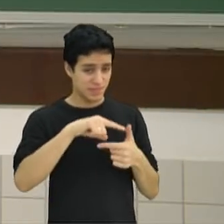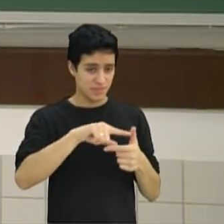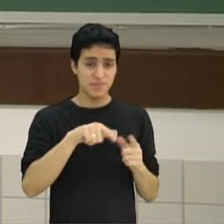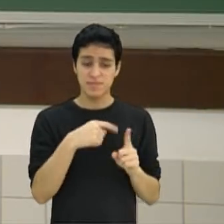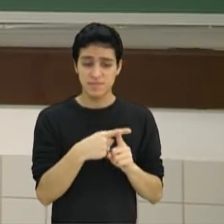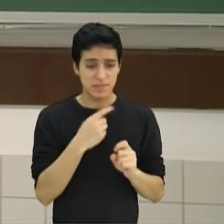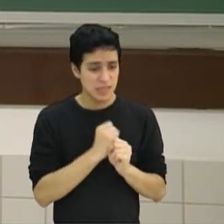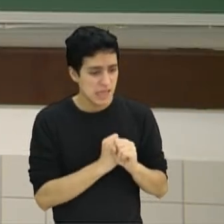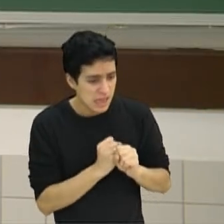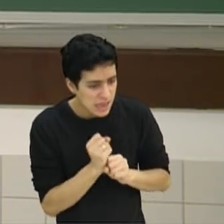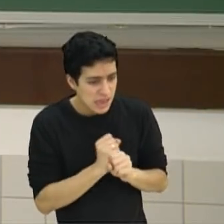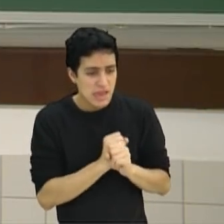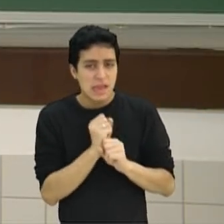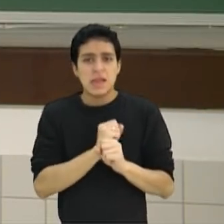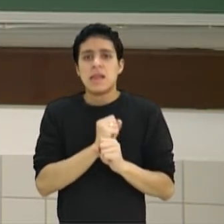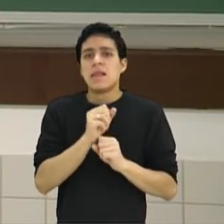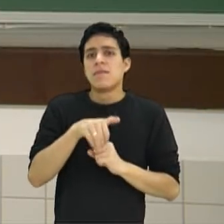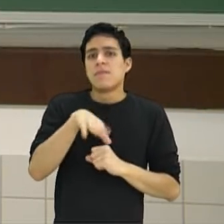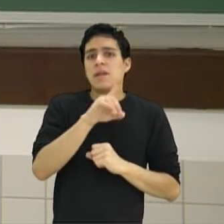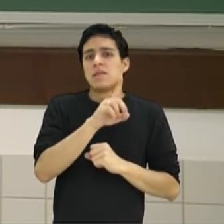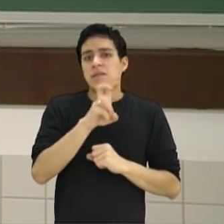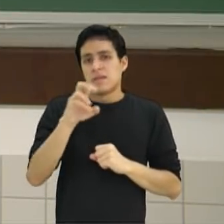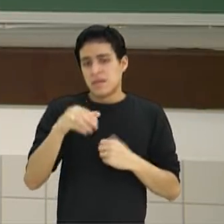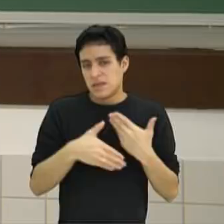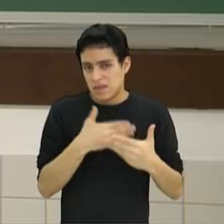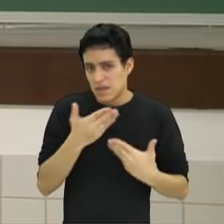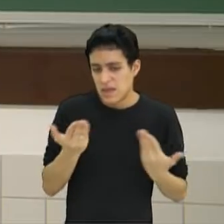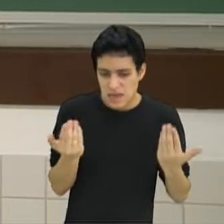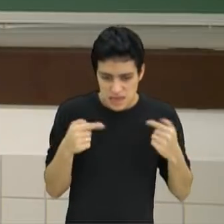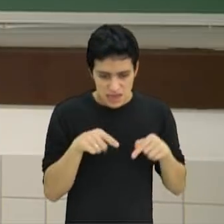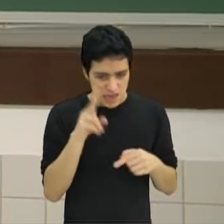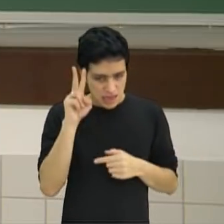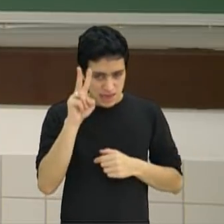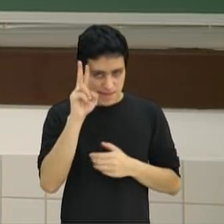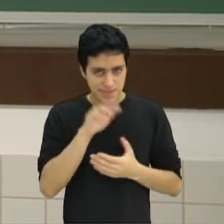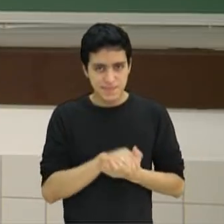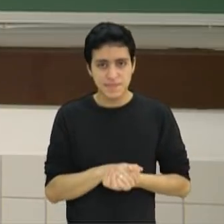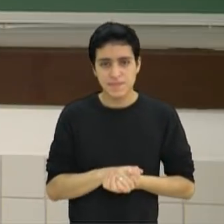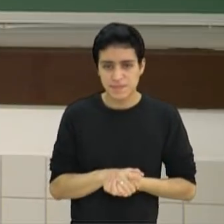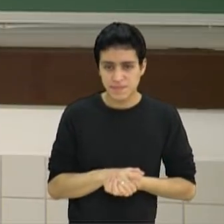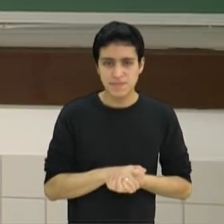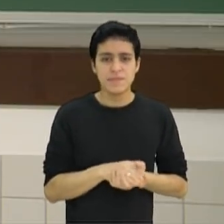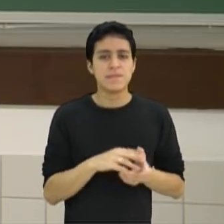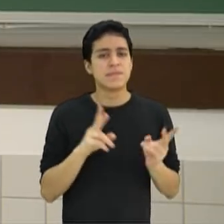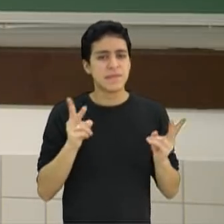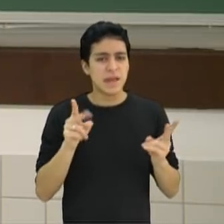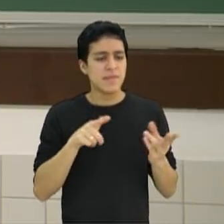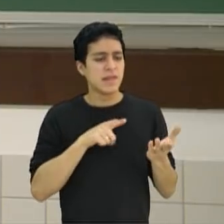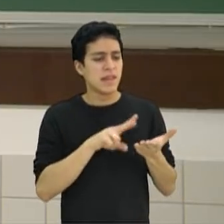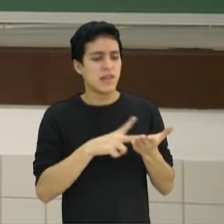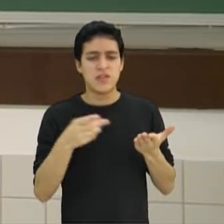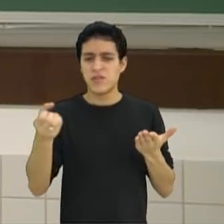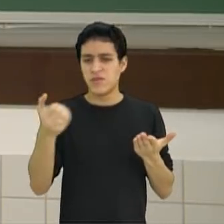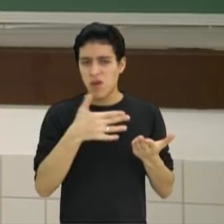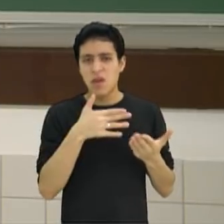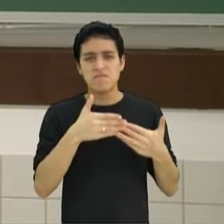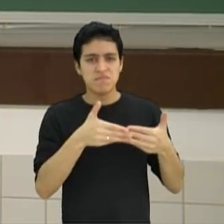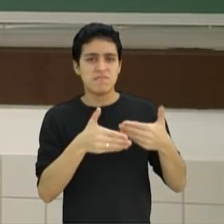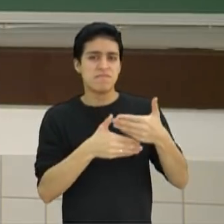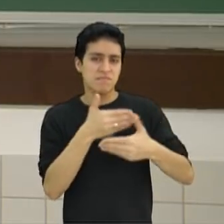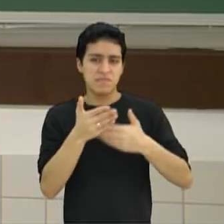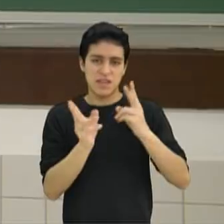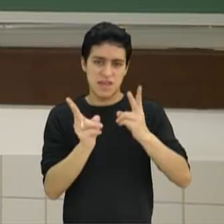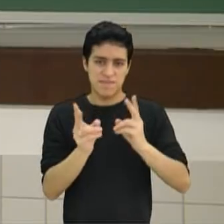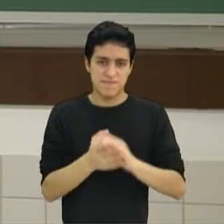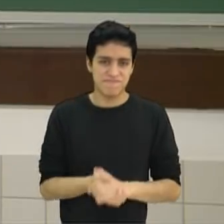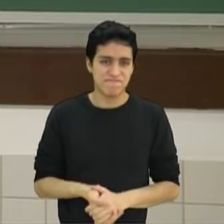resiste por muito tempo, resiste há mais de 150 anos esse clássico. Nós sempre temos edições e versões novas, né?